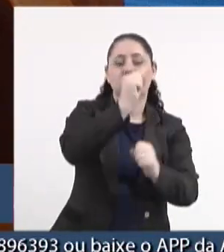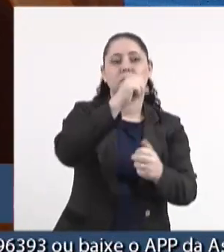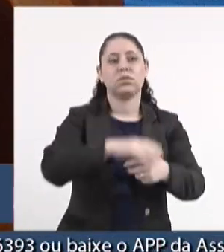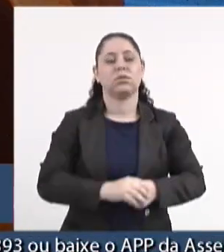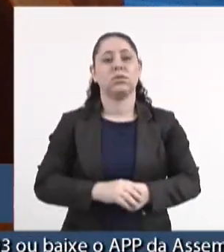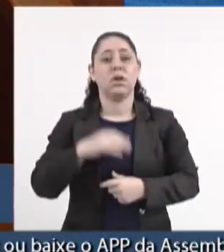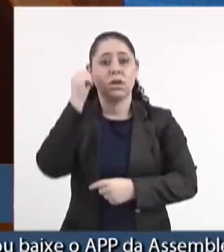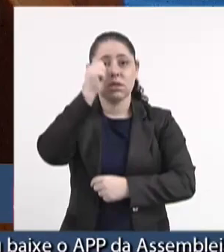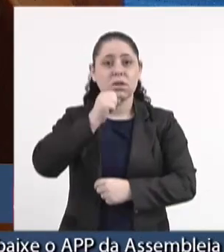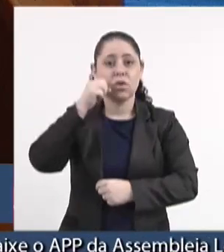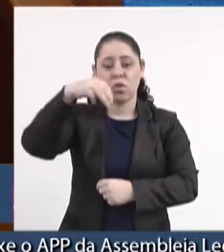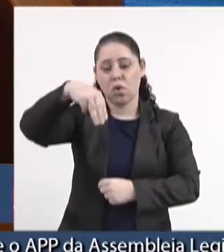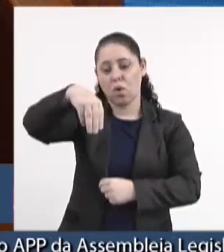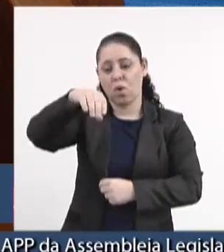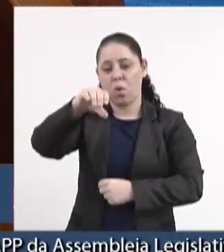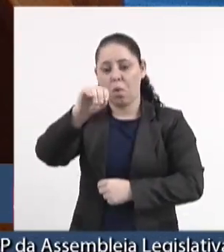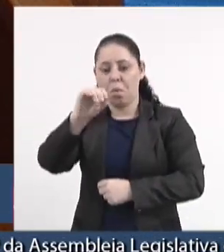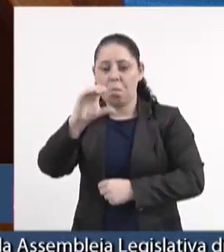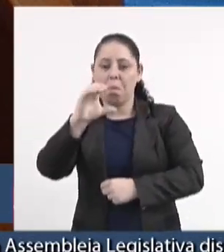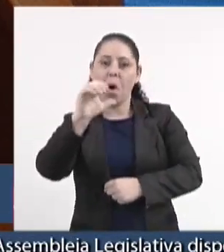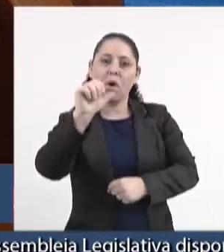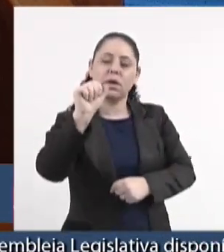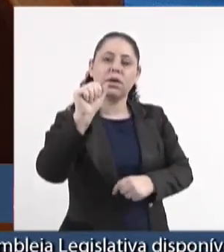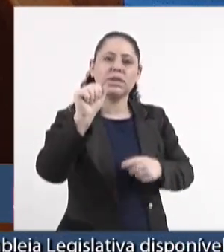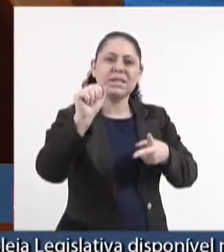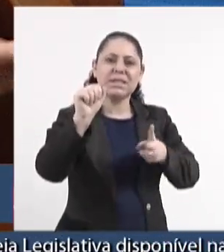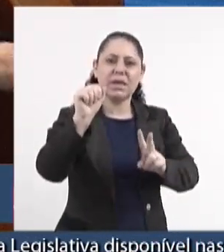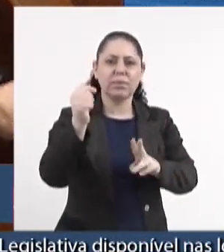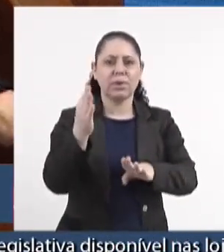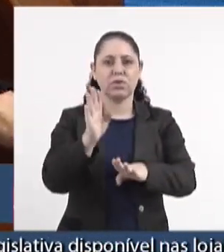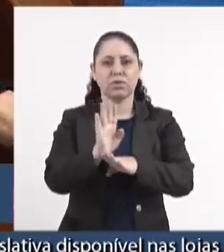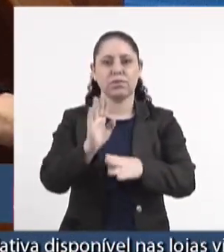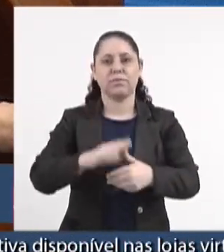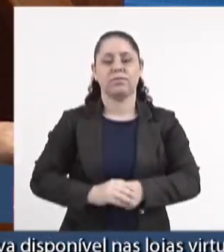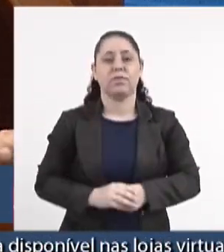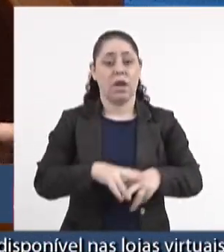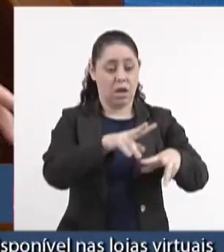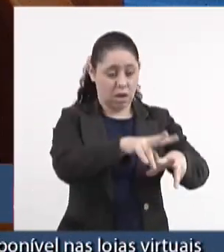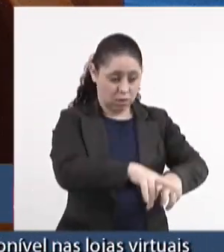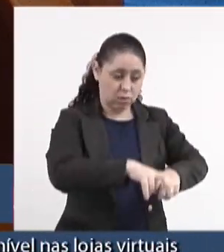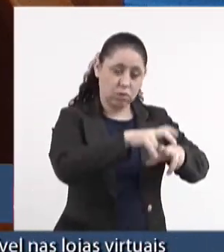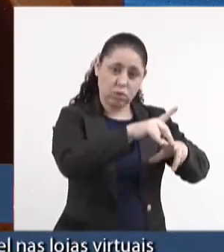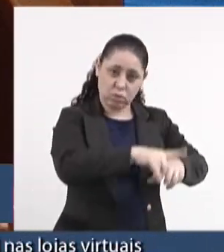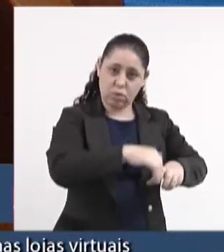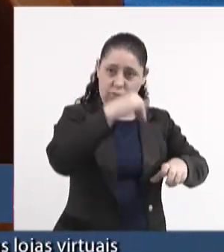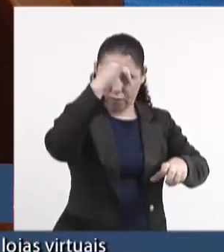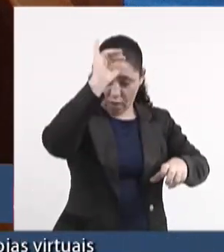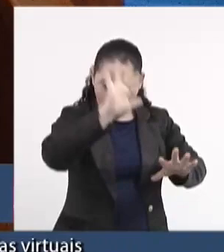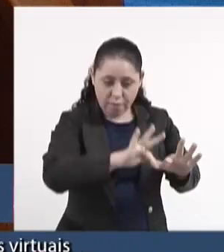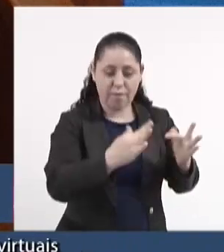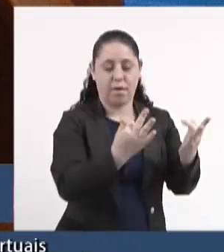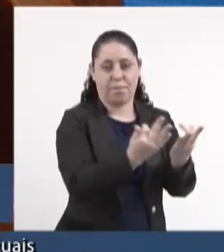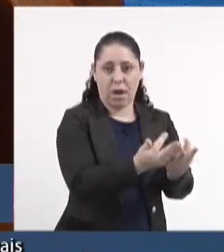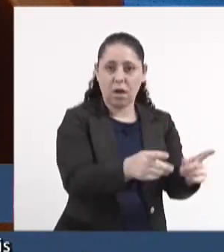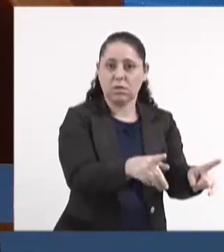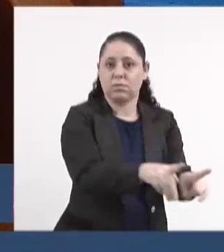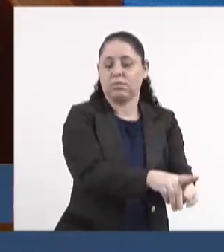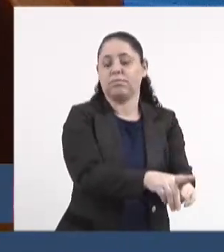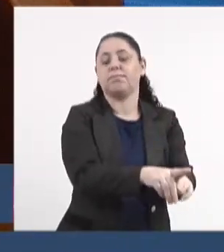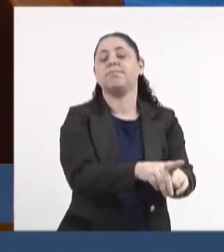senador Moca, que sempre ajudou a agricultura familiar